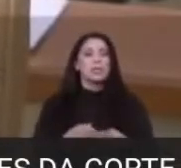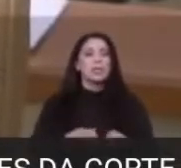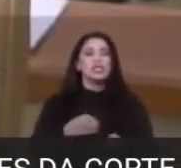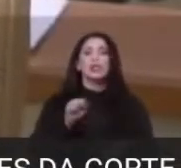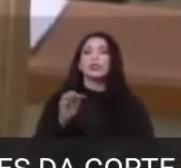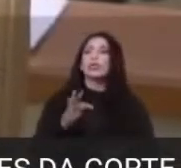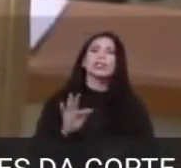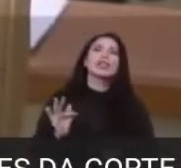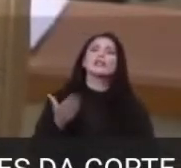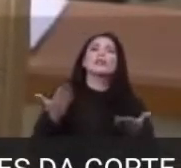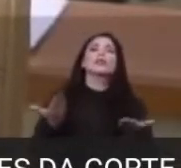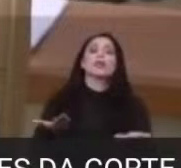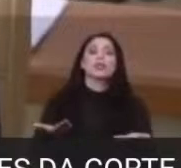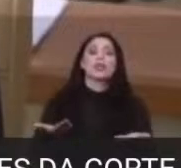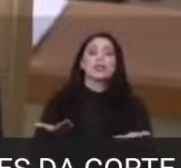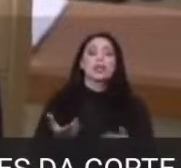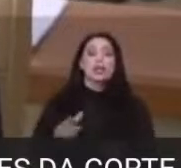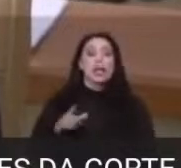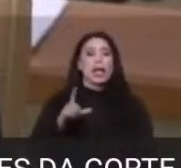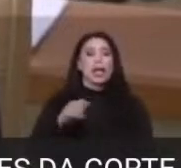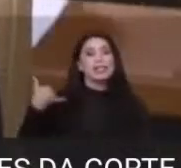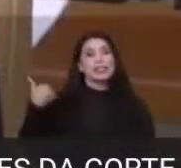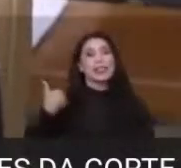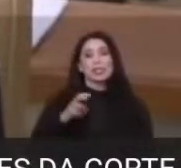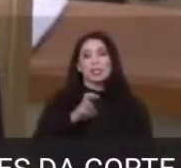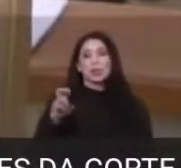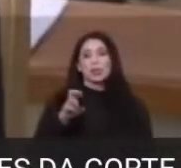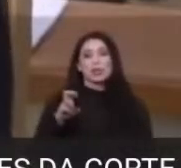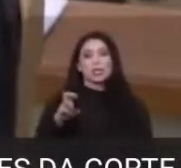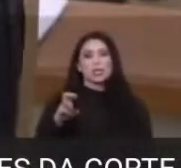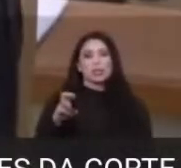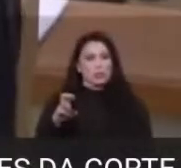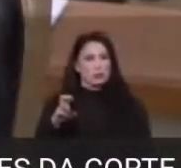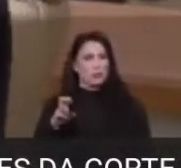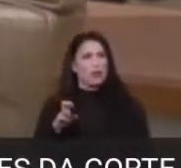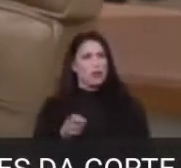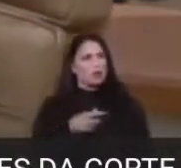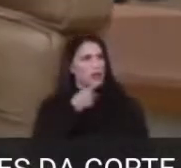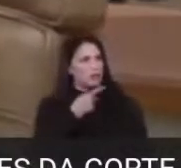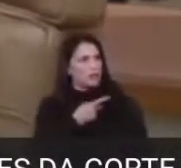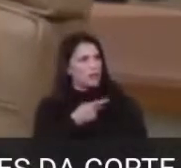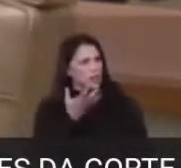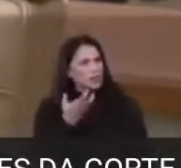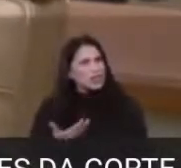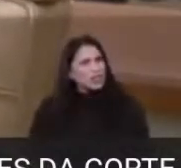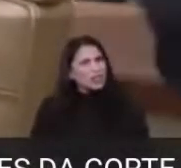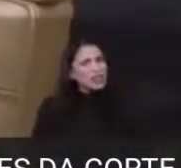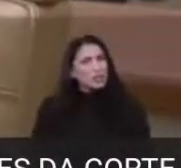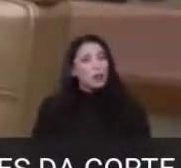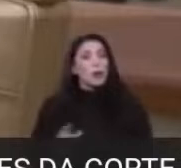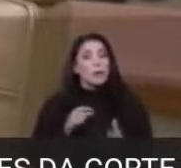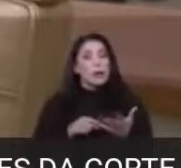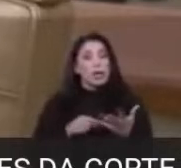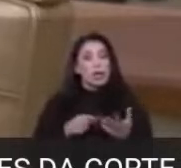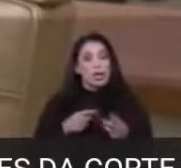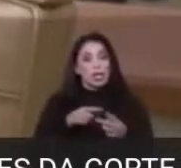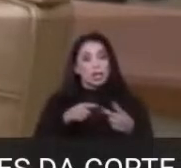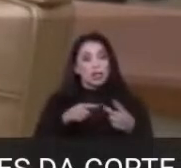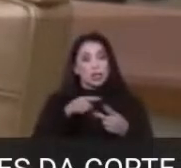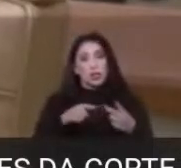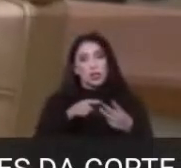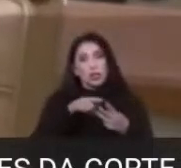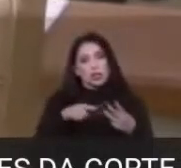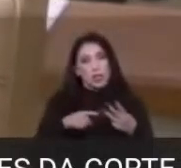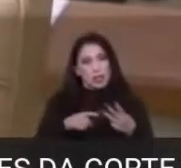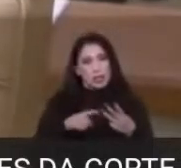Qual seria? Justo. Ter 55 anos. Justo. Cogitava seriamente disso, porque com isso eliminariam pelo menos dois dos